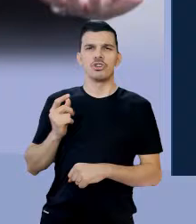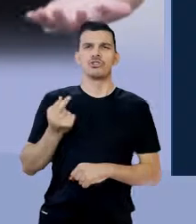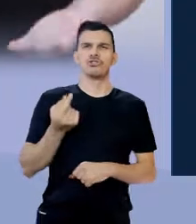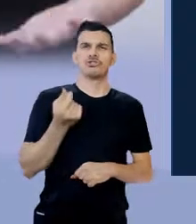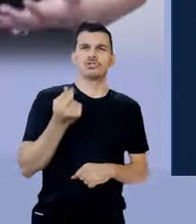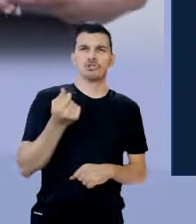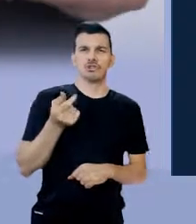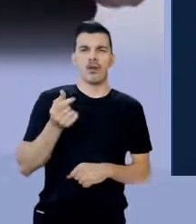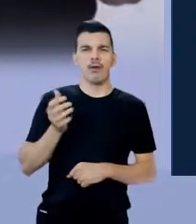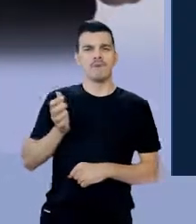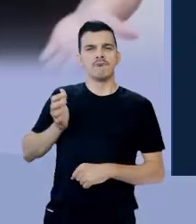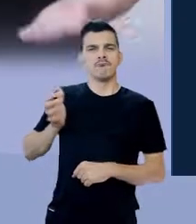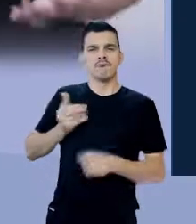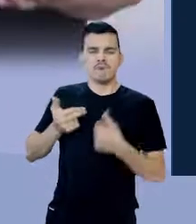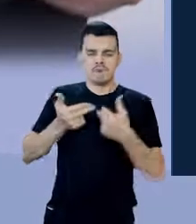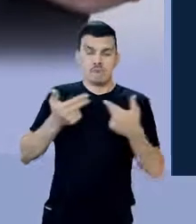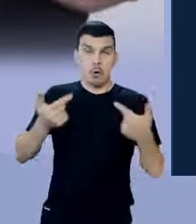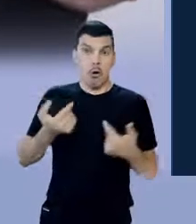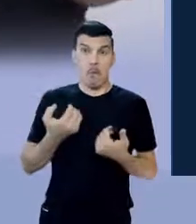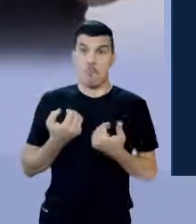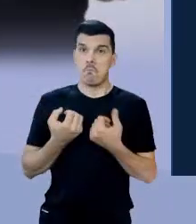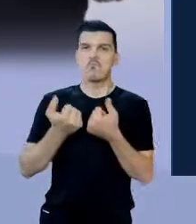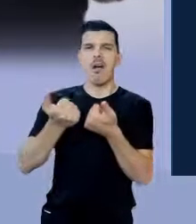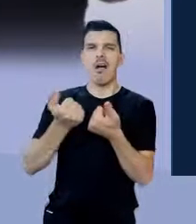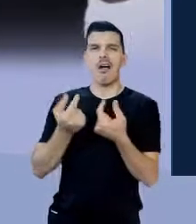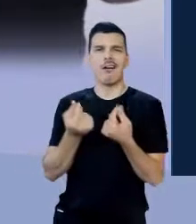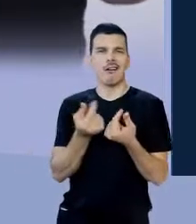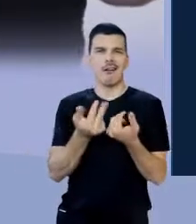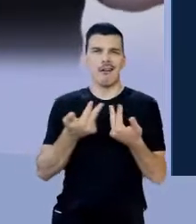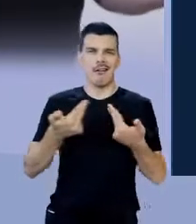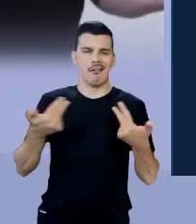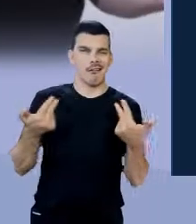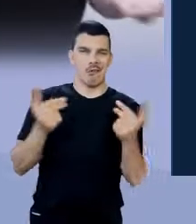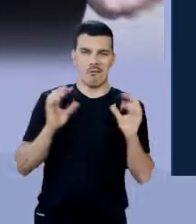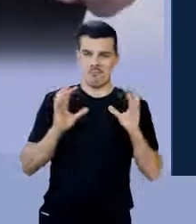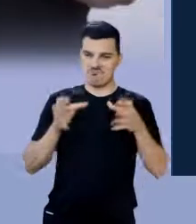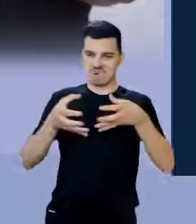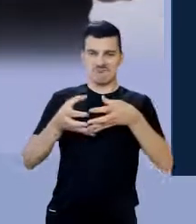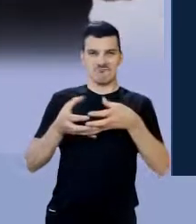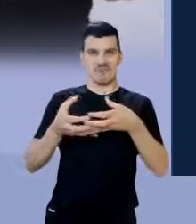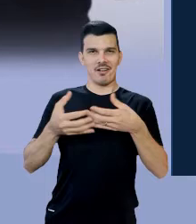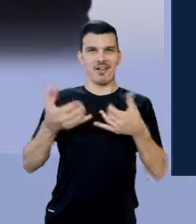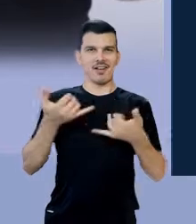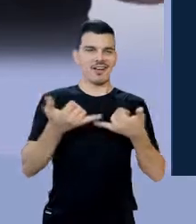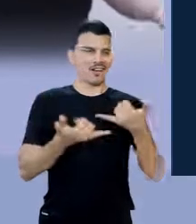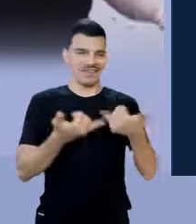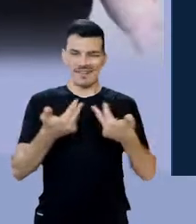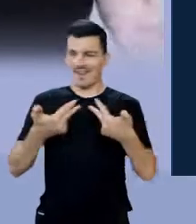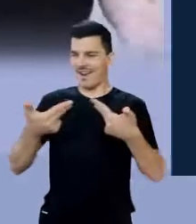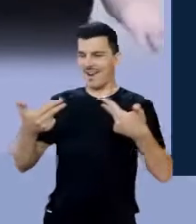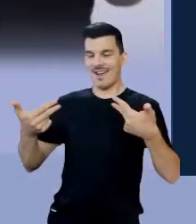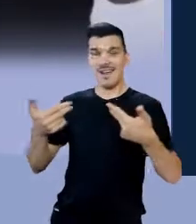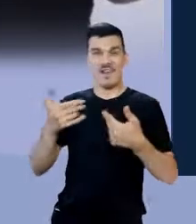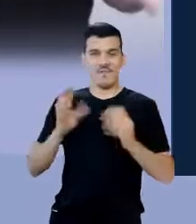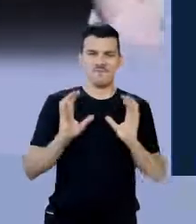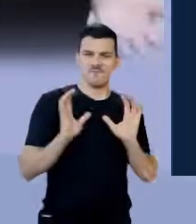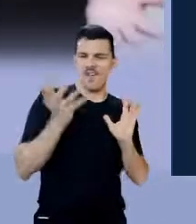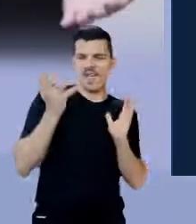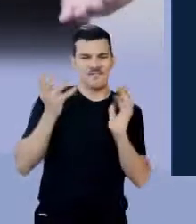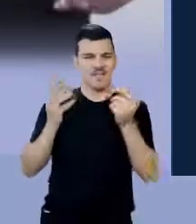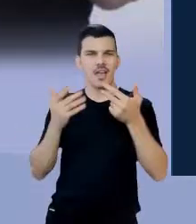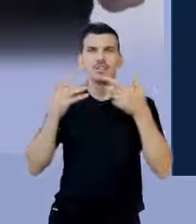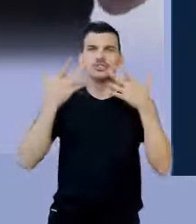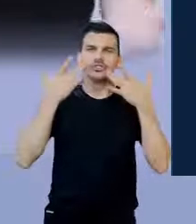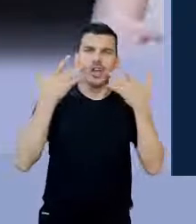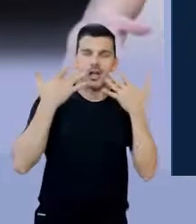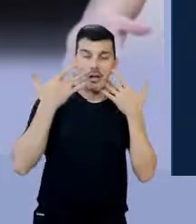meio à riqueza, em meio ao luxo, em meio a grandes rodas de diversões,